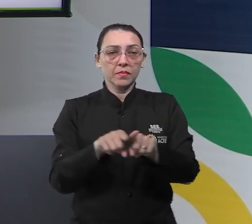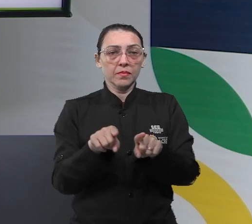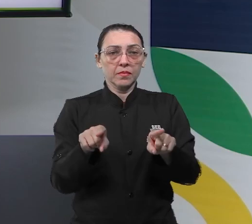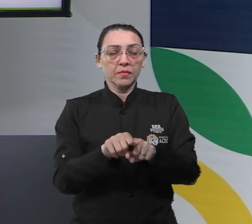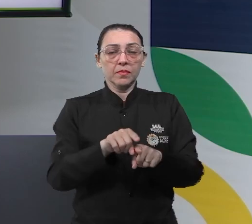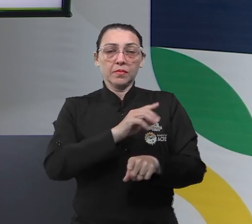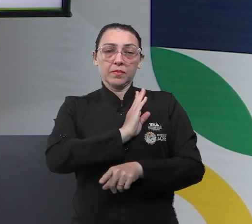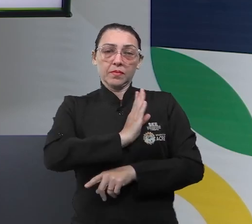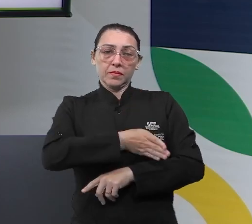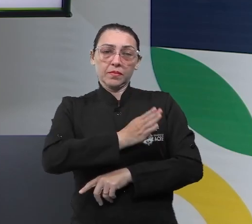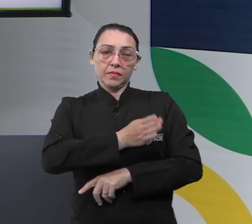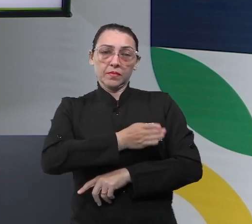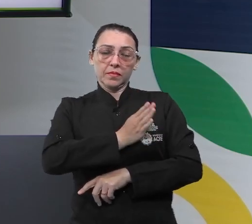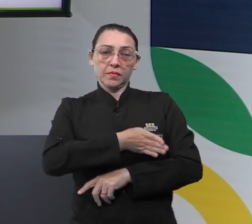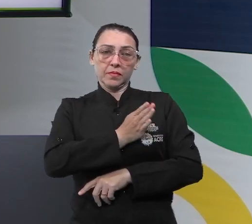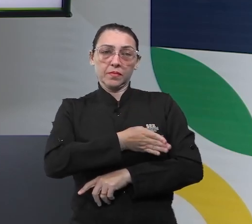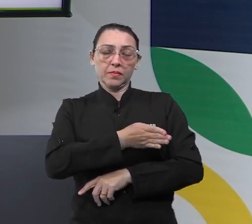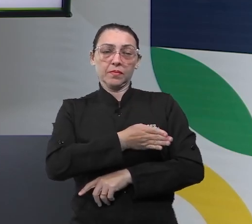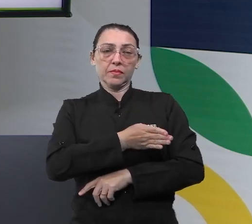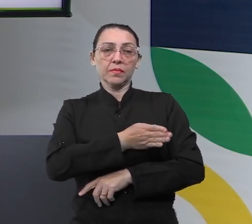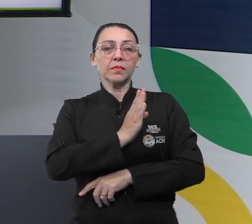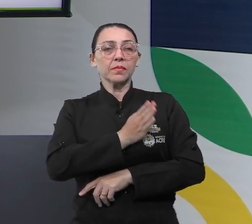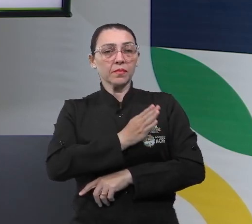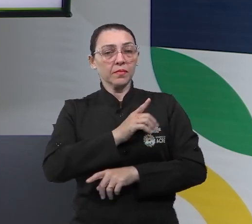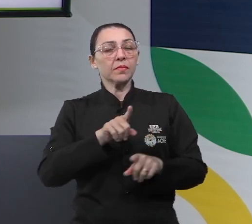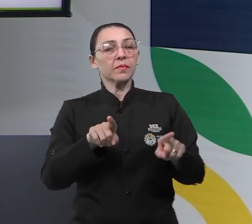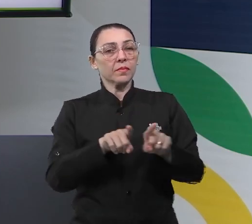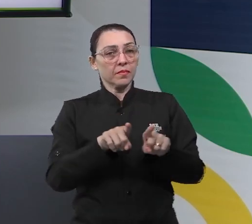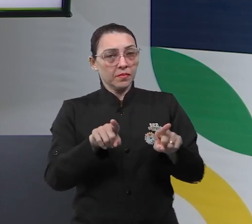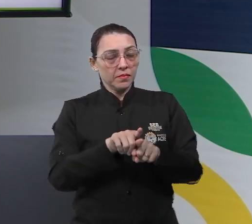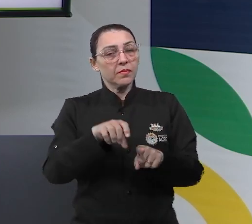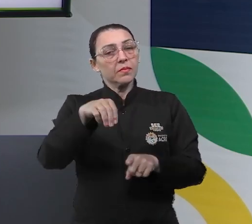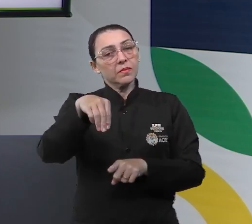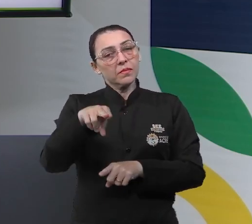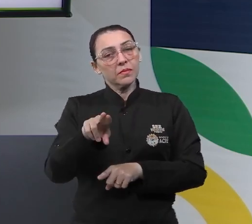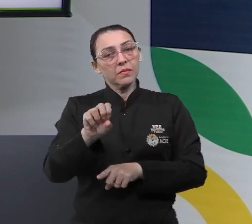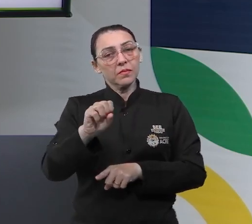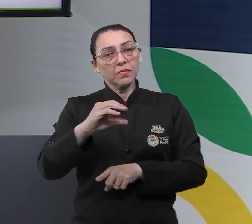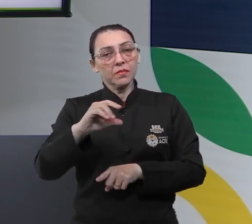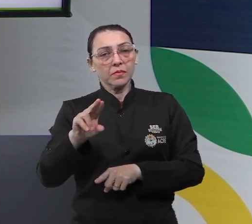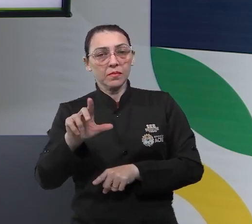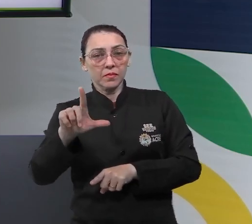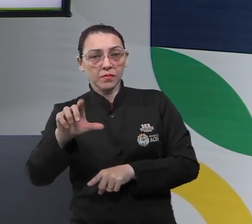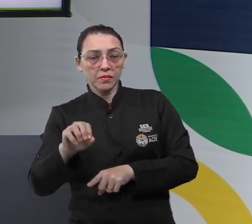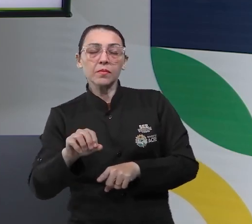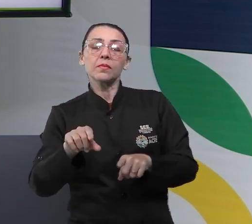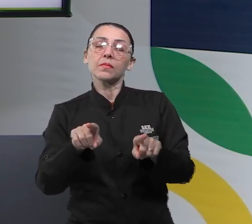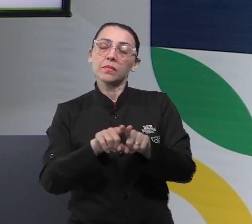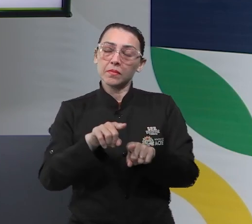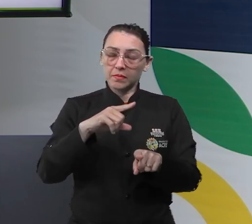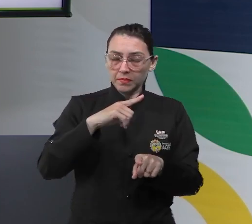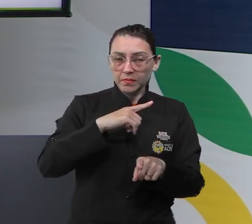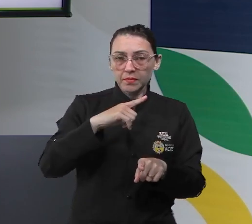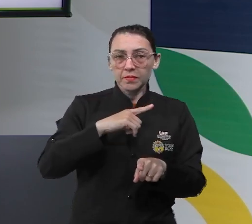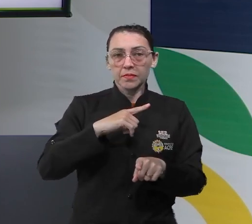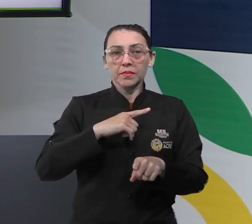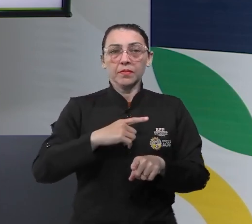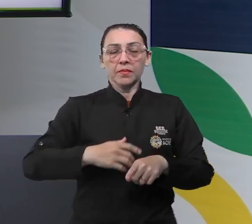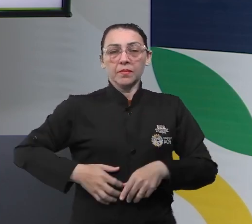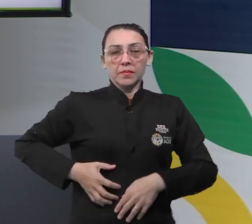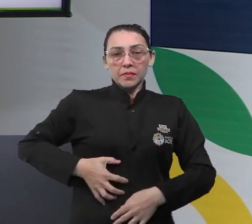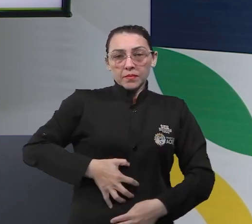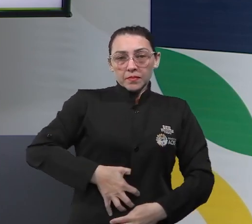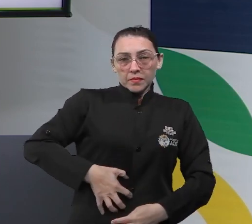do coração. Para quem sabe, o coração, ele é um músculo, tá? Existe também músculo no